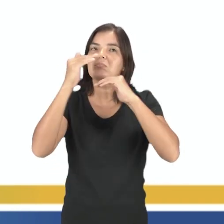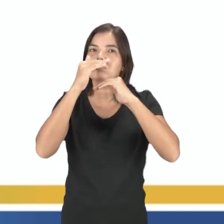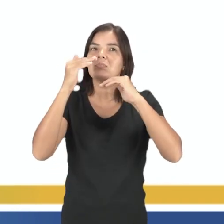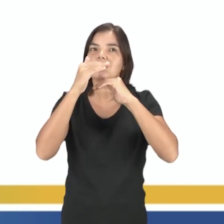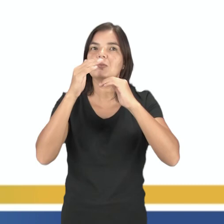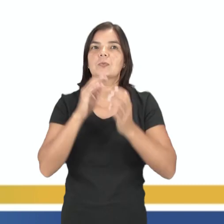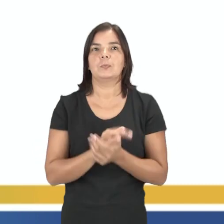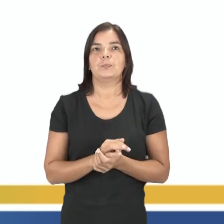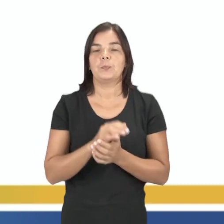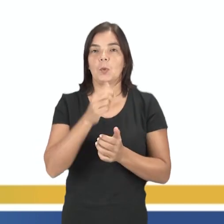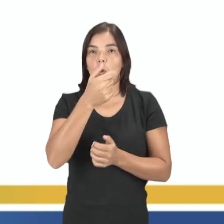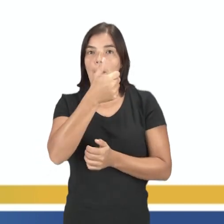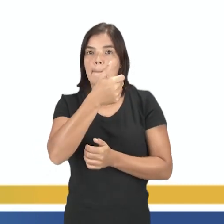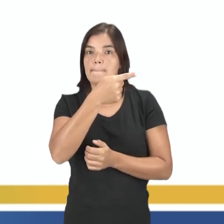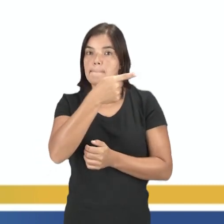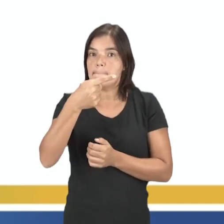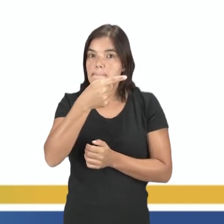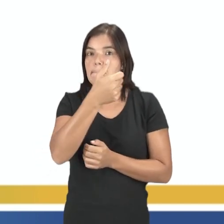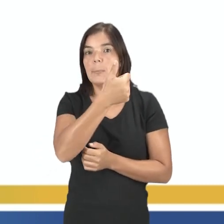ali.